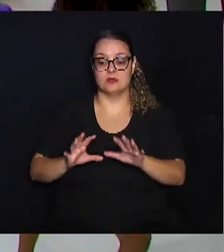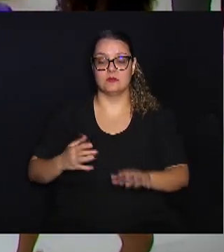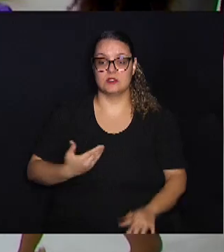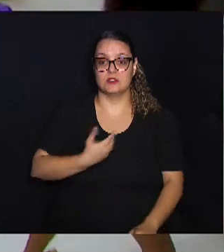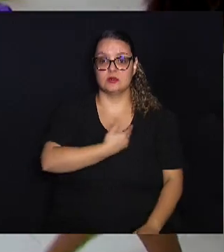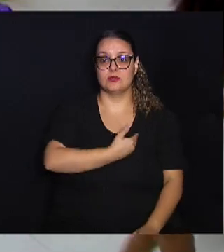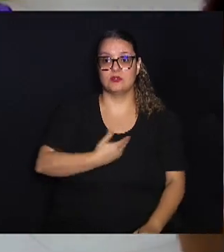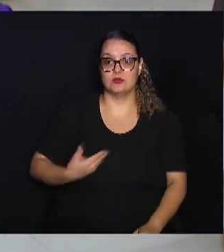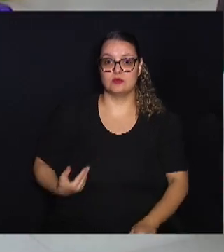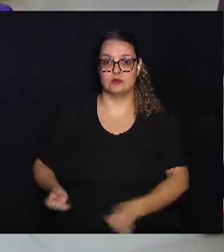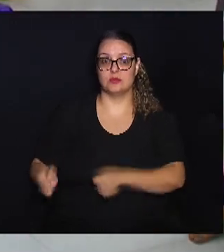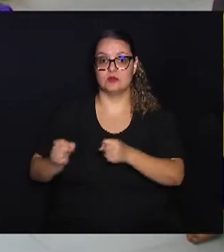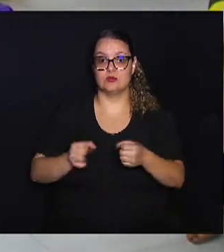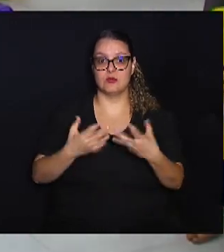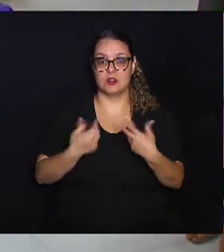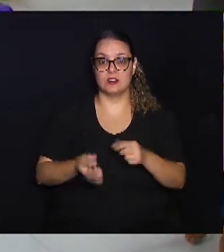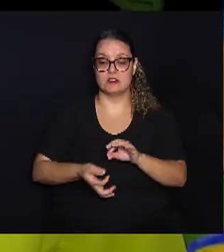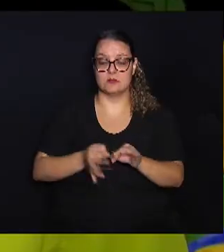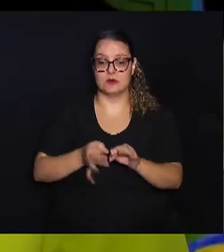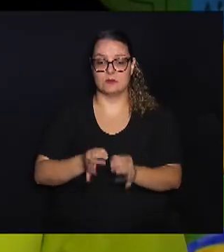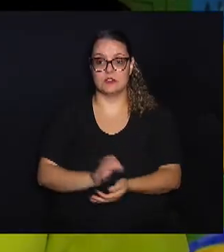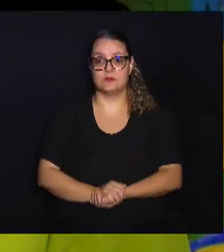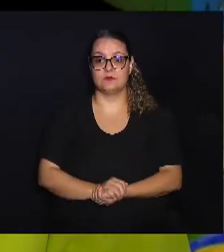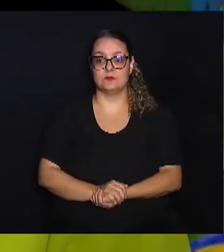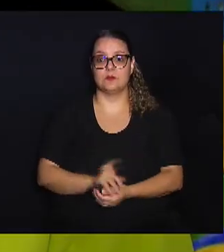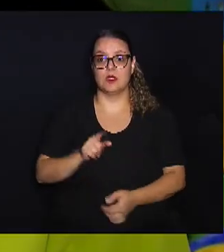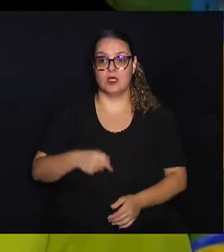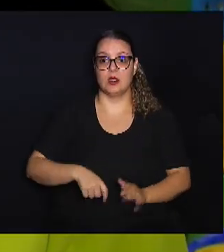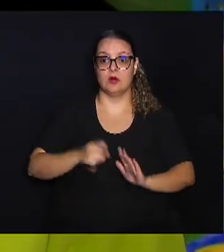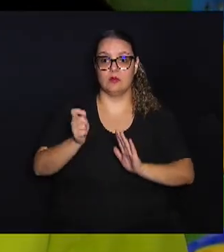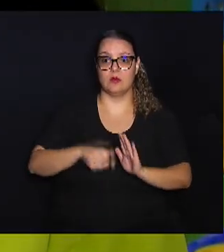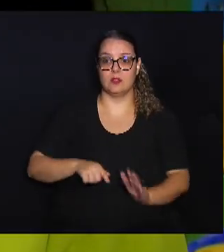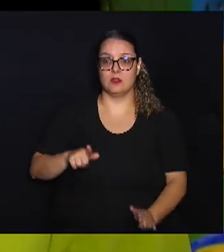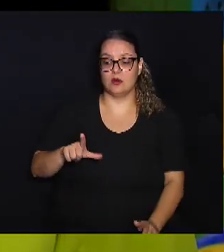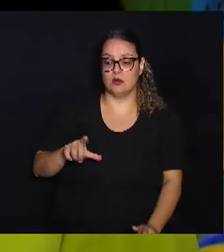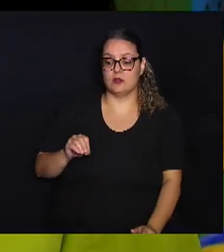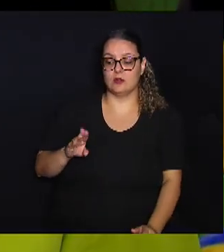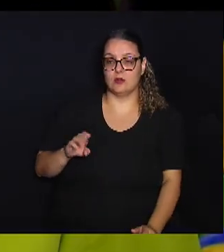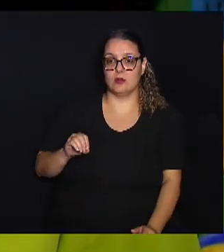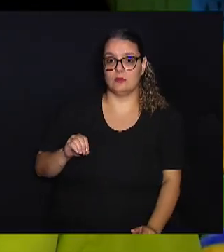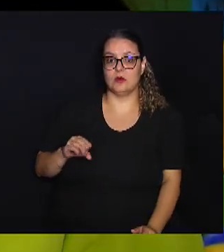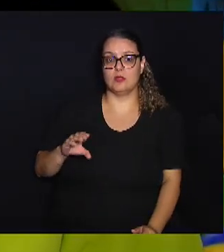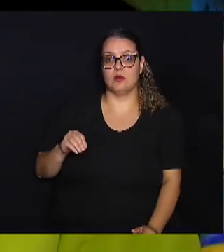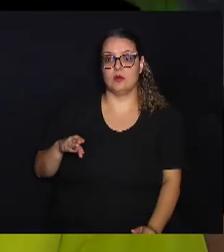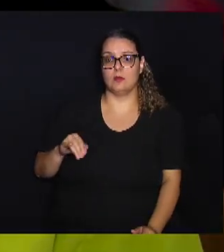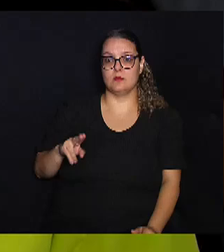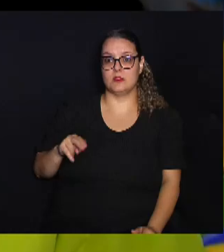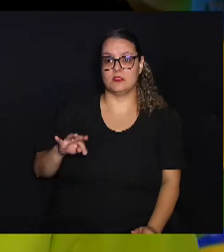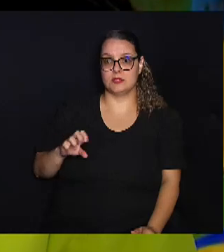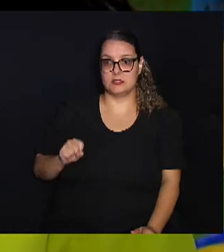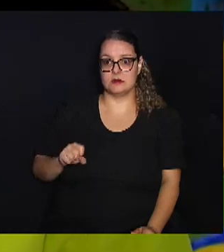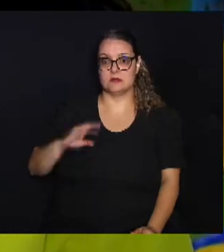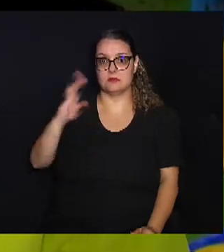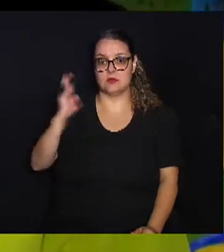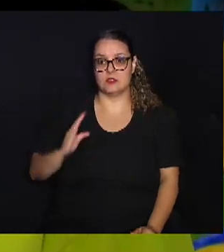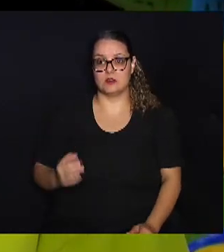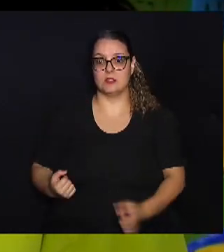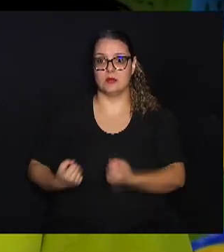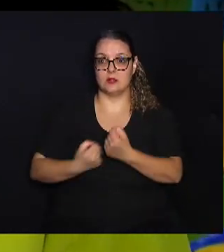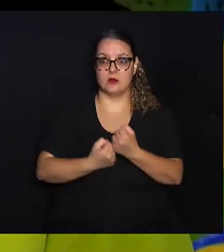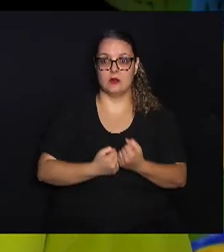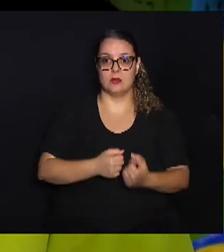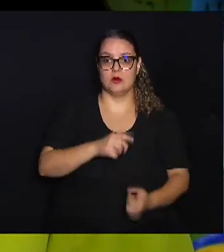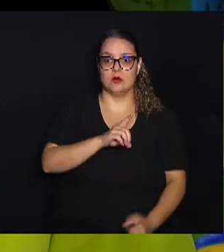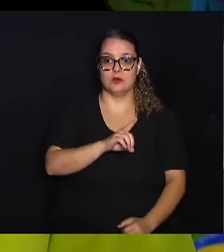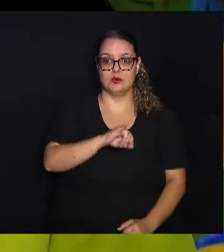em receber as oficinas. É um projeto executado pela Global Communities Brasil, graças ao patrocínio da John Deere, com recursos